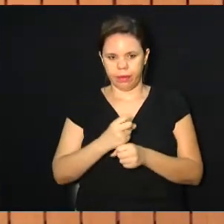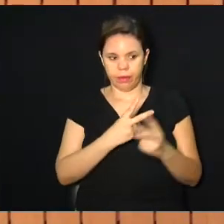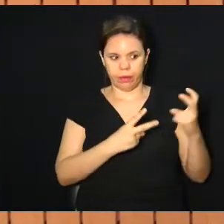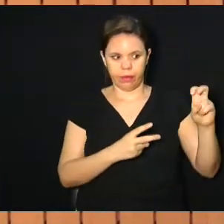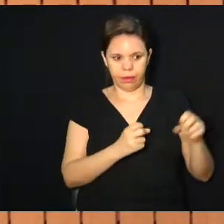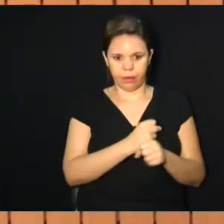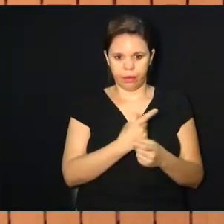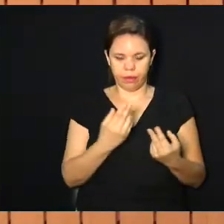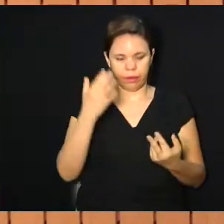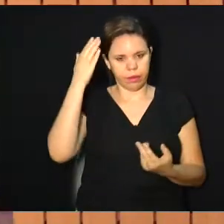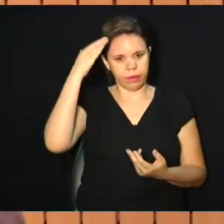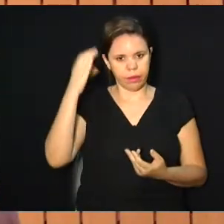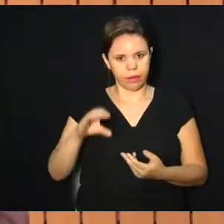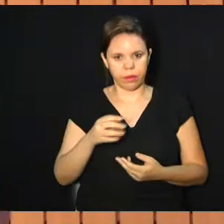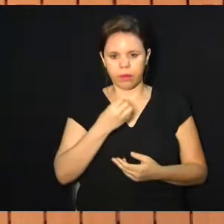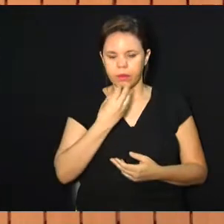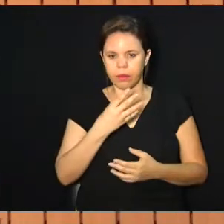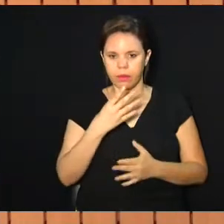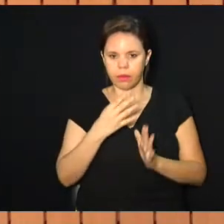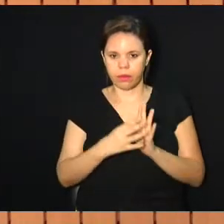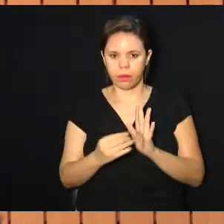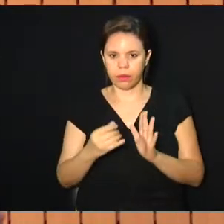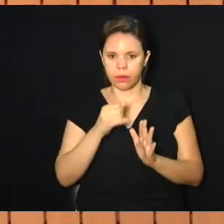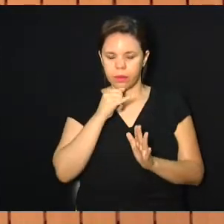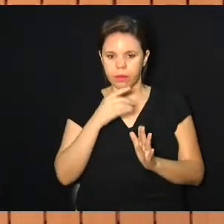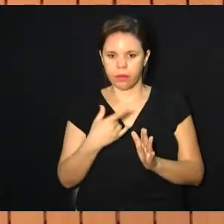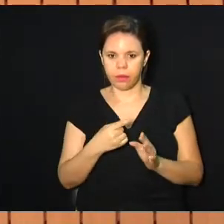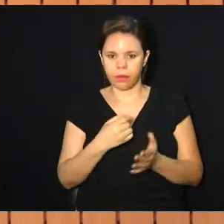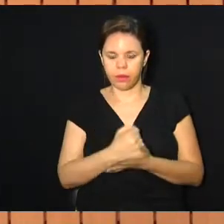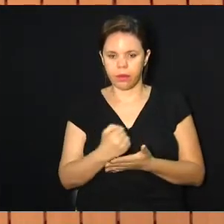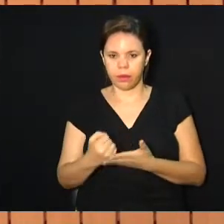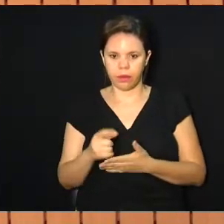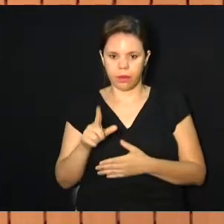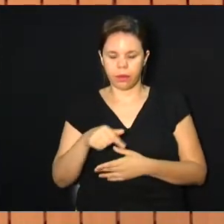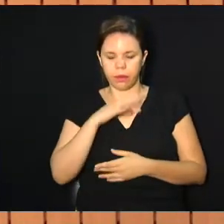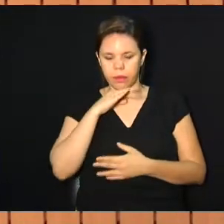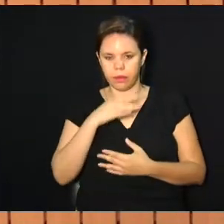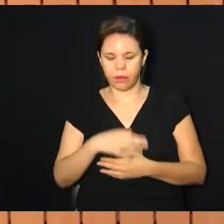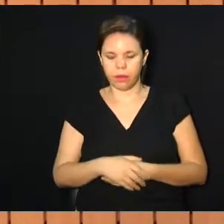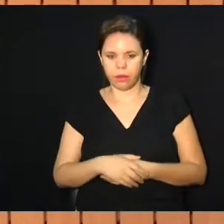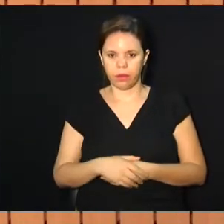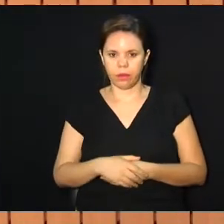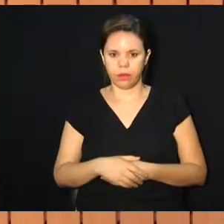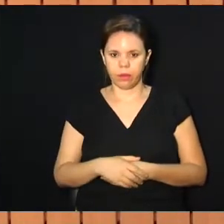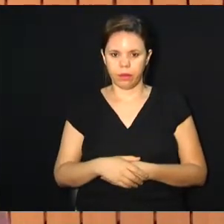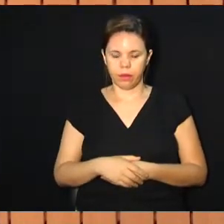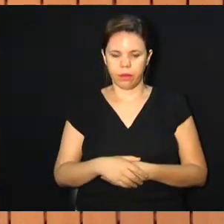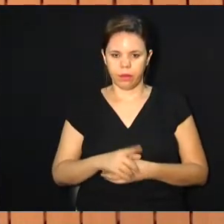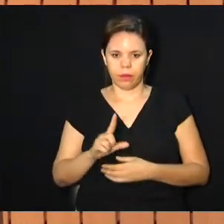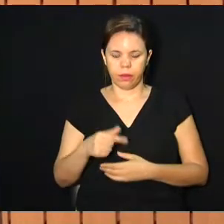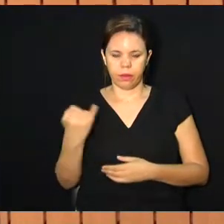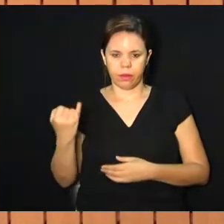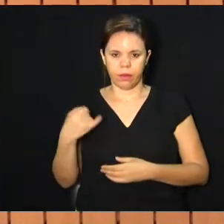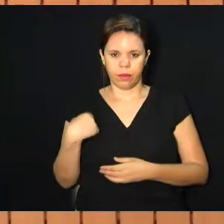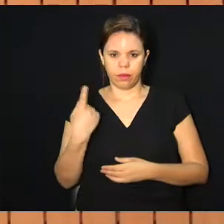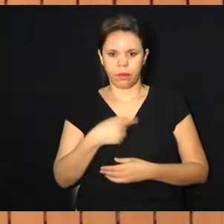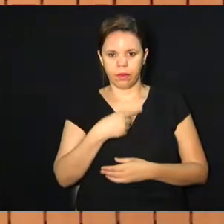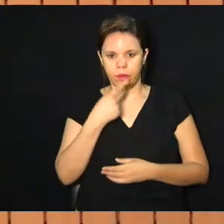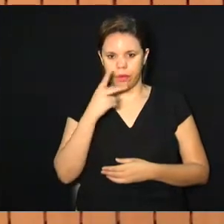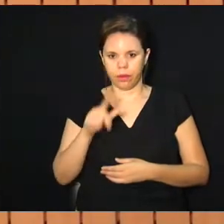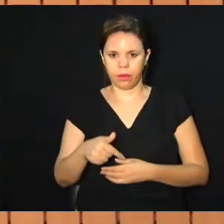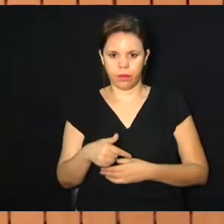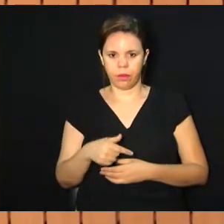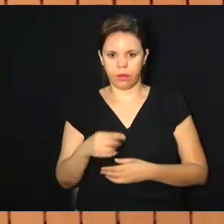como Curitiba, que é um bom exemplo de outras coisas, mas que no prazo de contrato é ruim. E é isso, é importante mencionar que